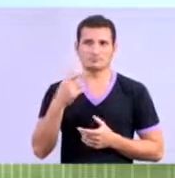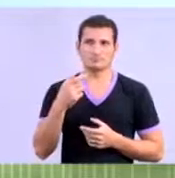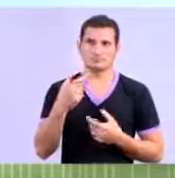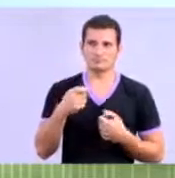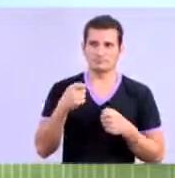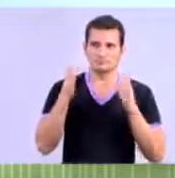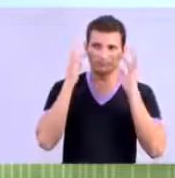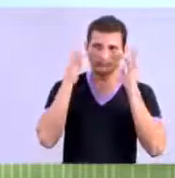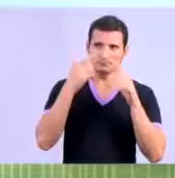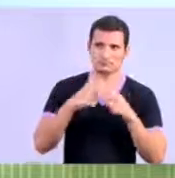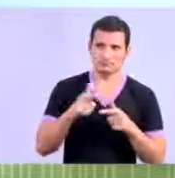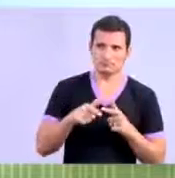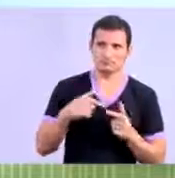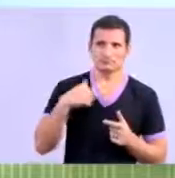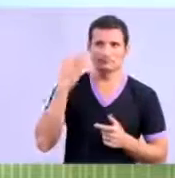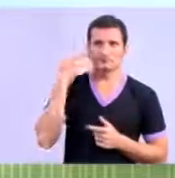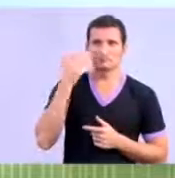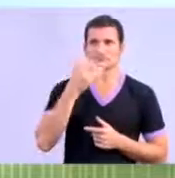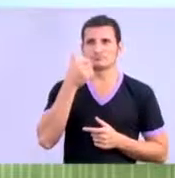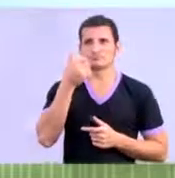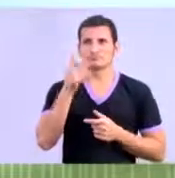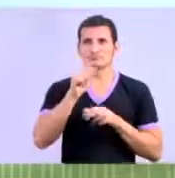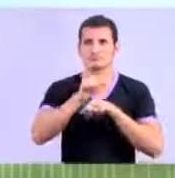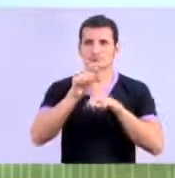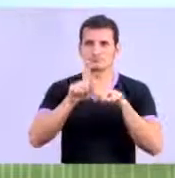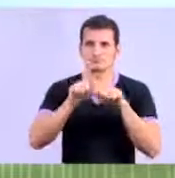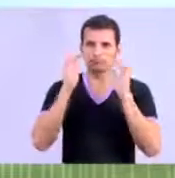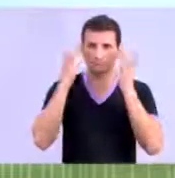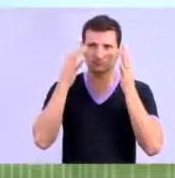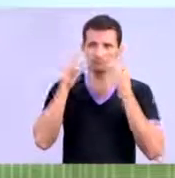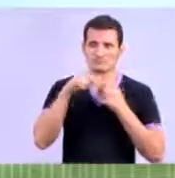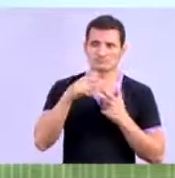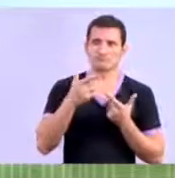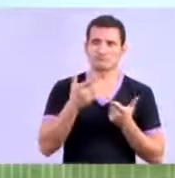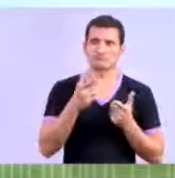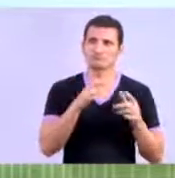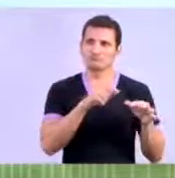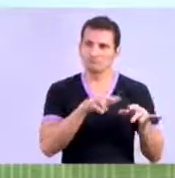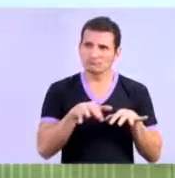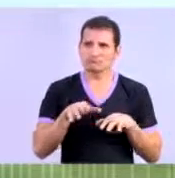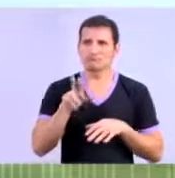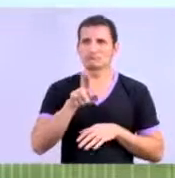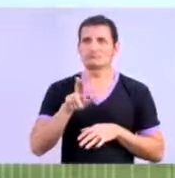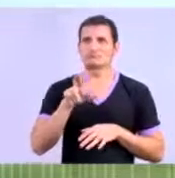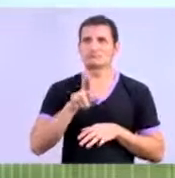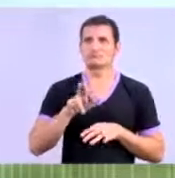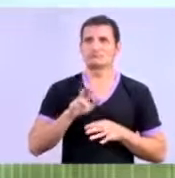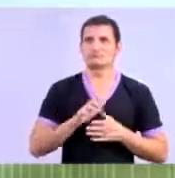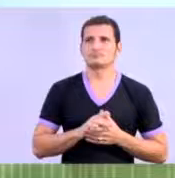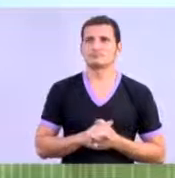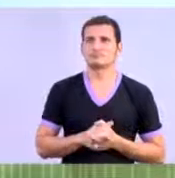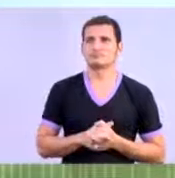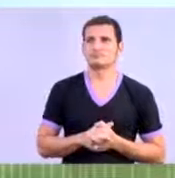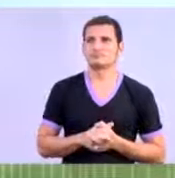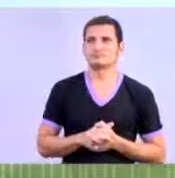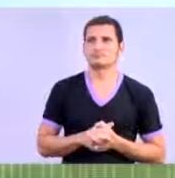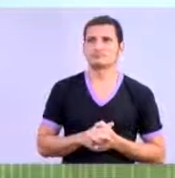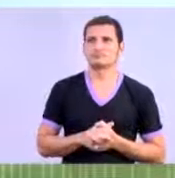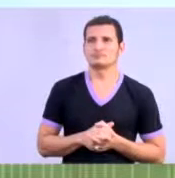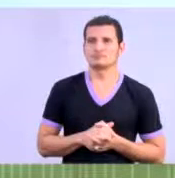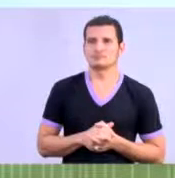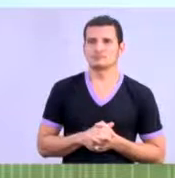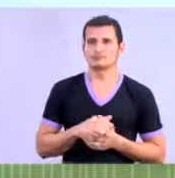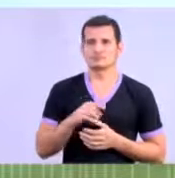um problema, eu já sei, olha, o melhor algoritmo para resolver esse problema é tal algoritmo, vou lá e implemento. E vou mais ainda,